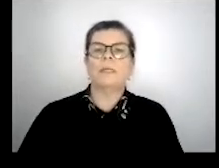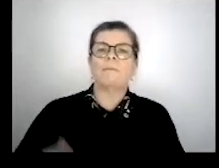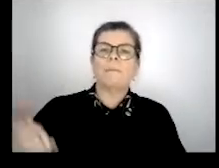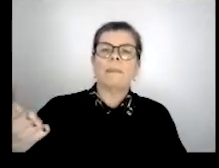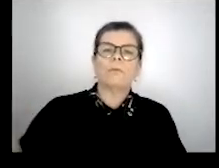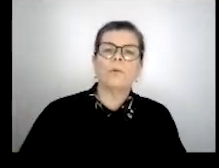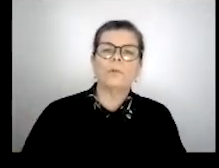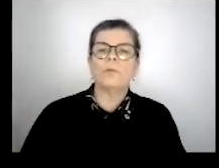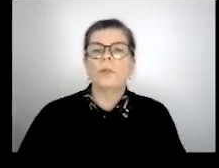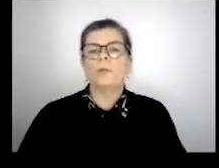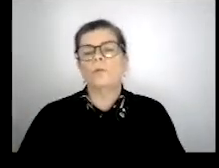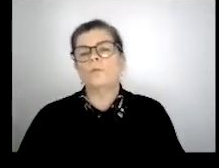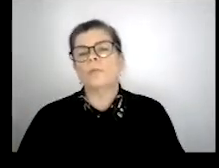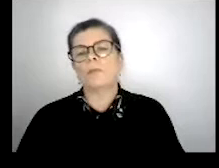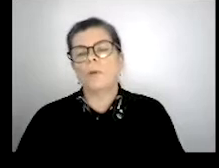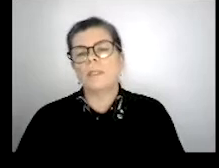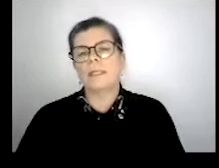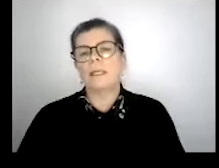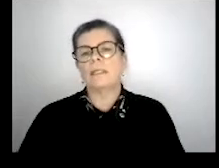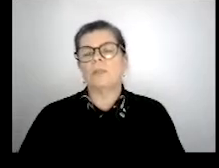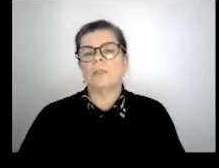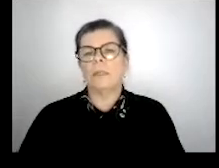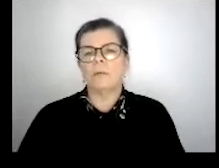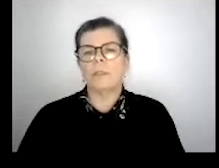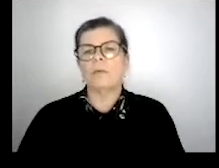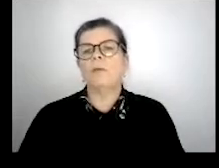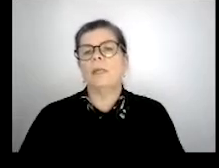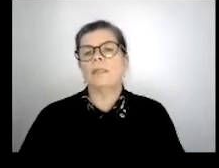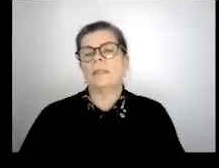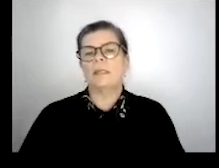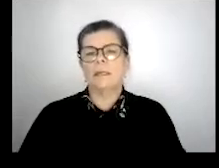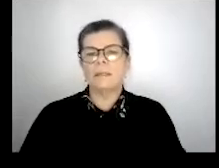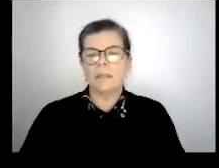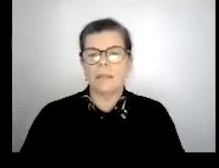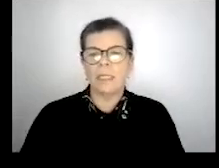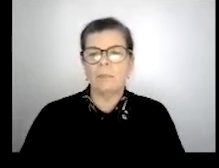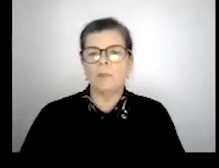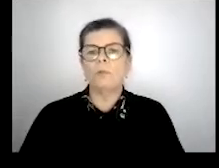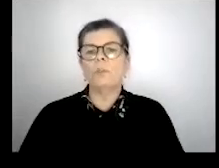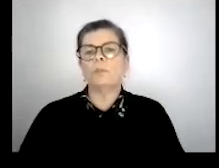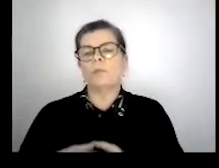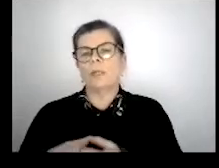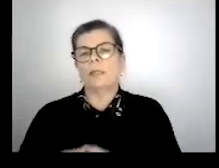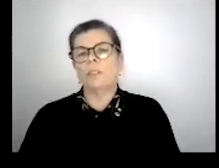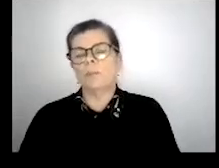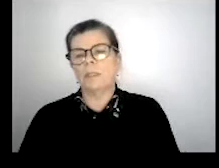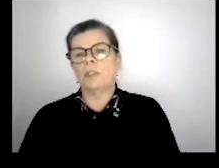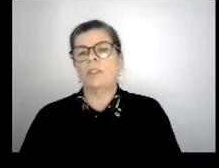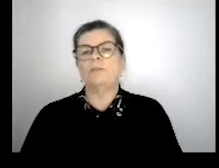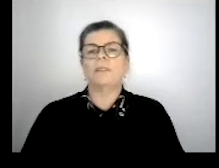de mesa, todos os atores que têm cartão de ação, são realmente as lideranças das equipes